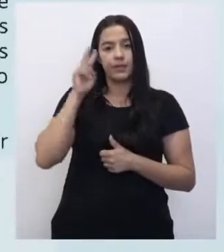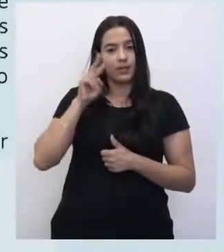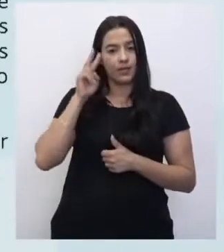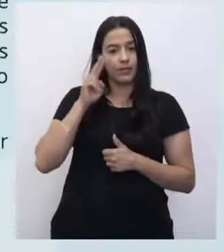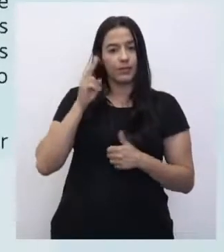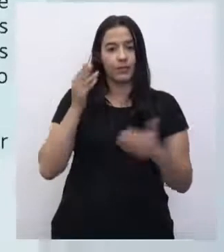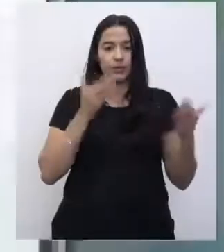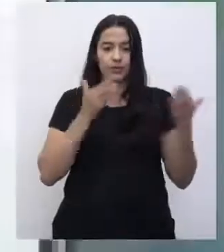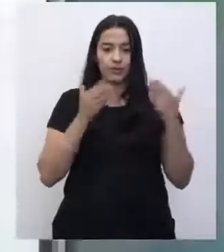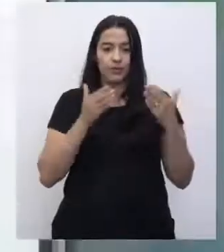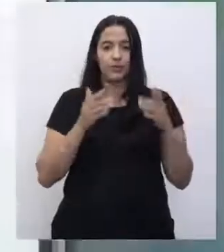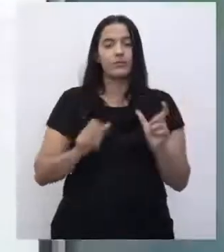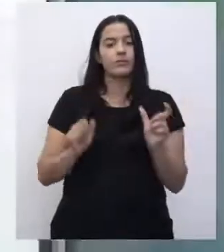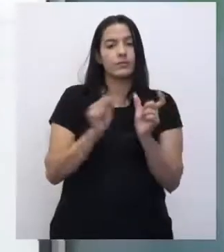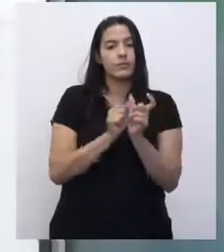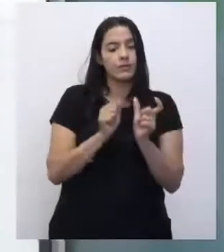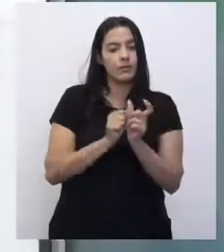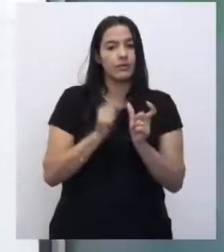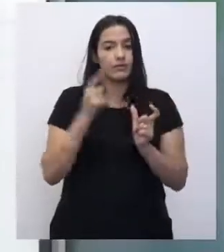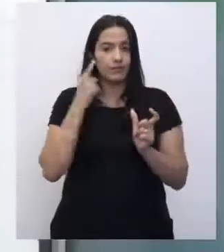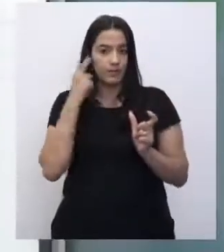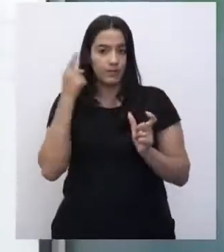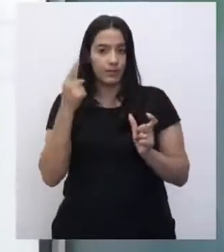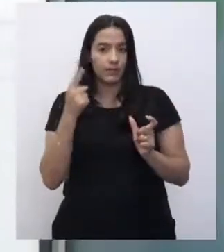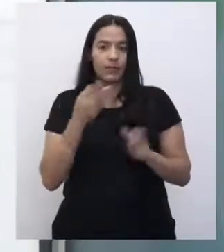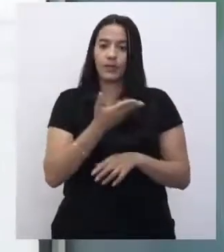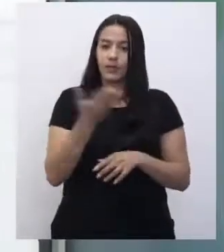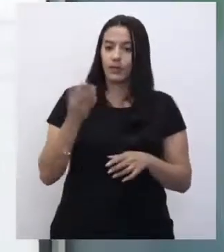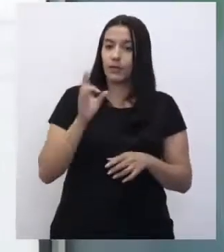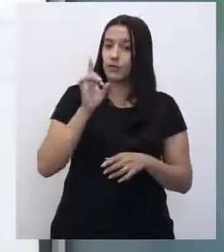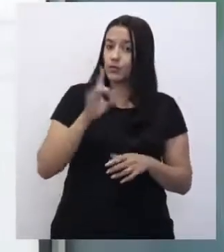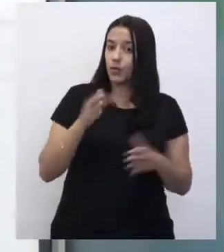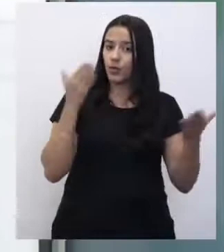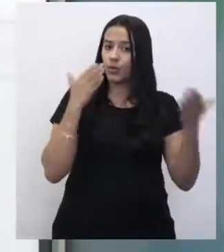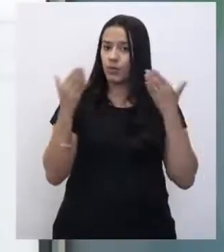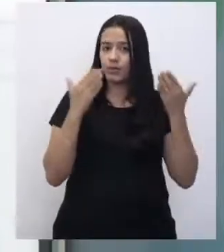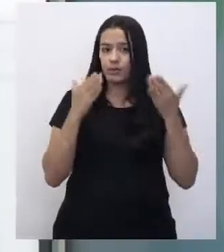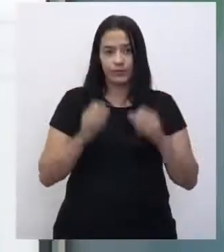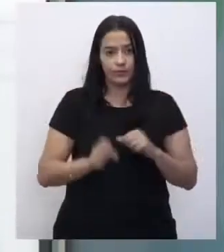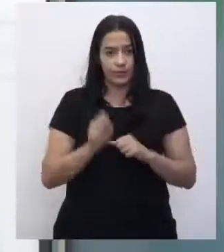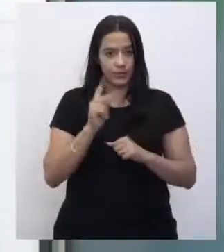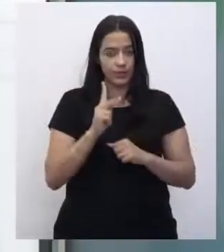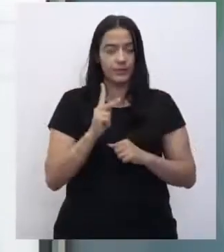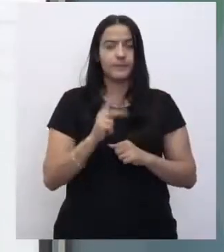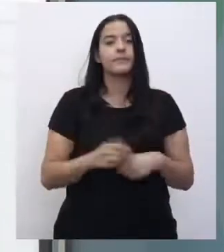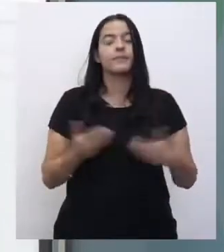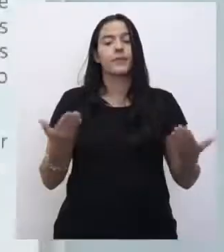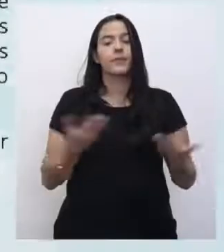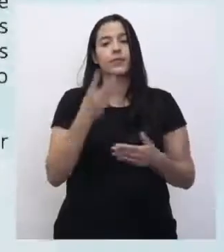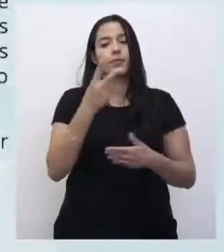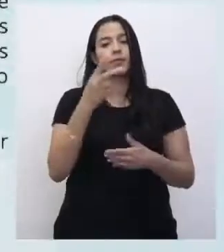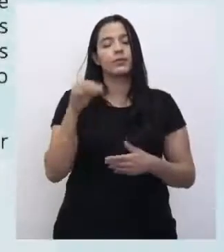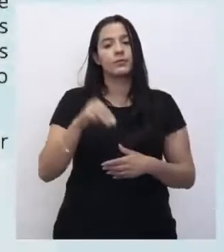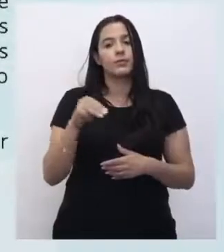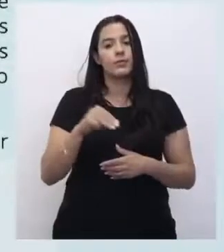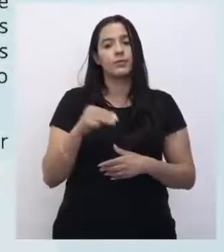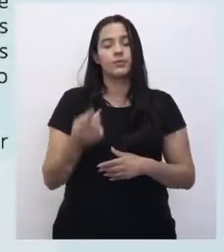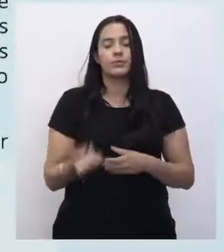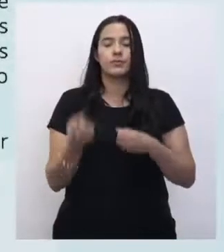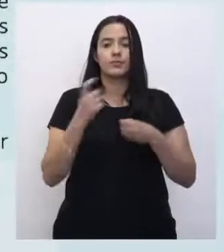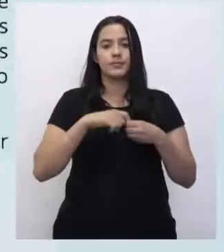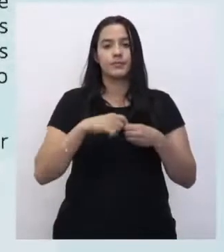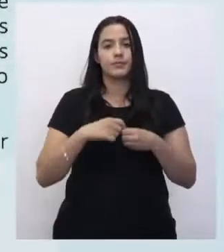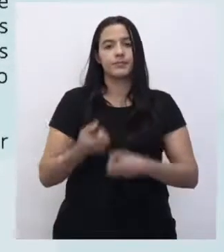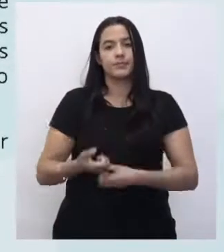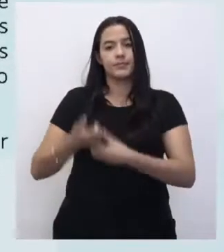comparativo, lembra o que era o superlativo, eu só quero o comparativo lá no chat. Tá? Então 2 minutos, mandem